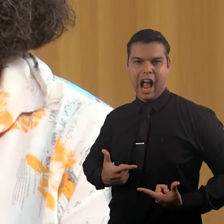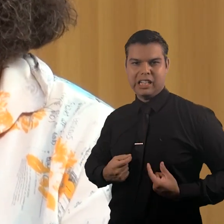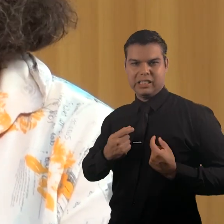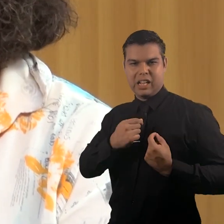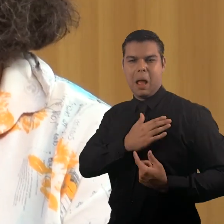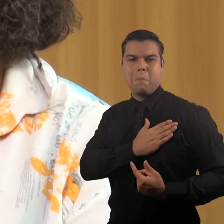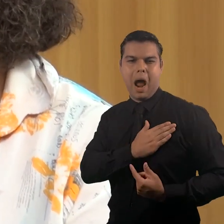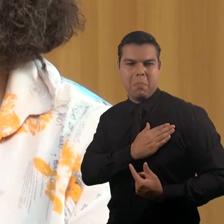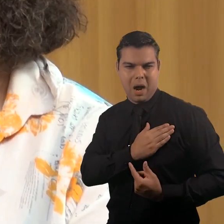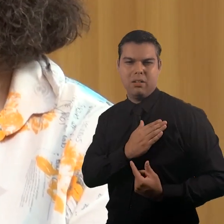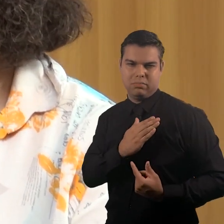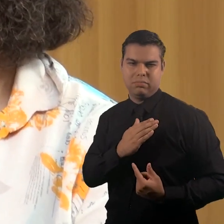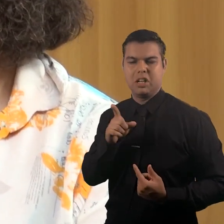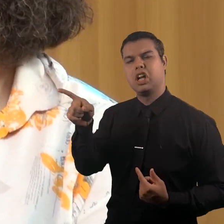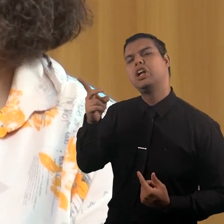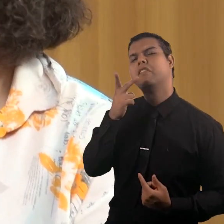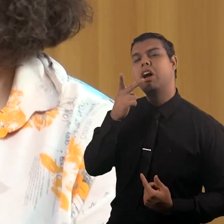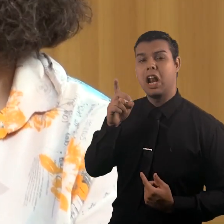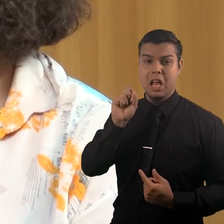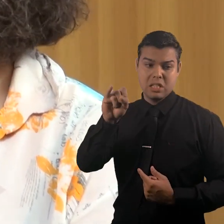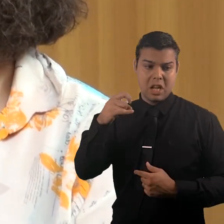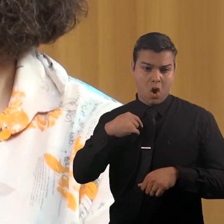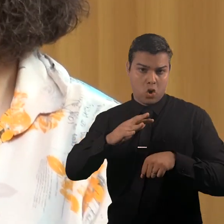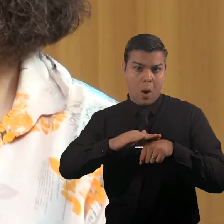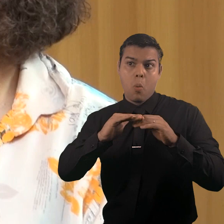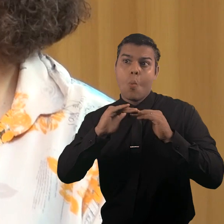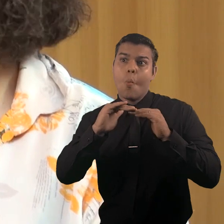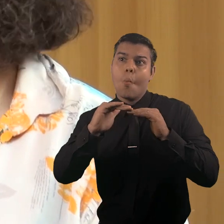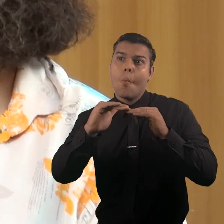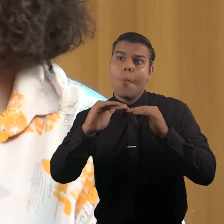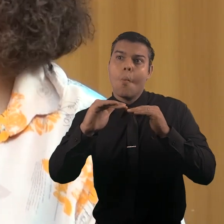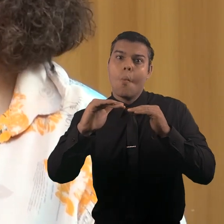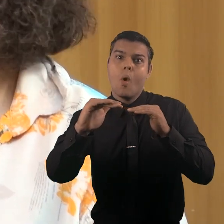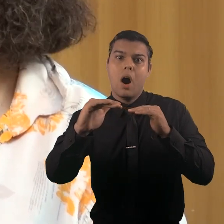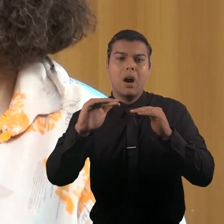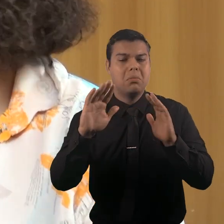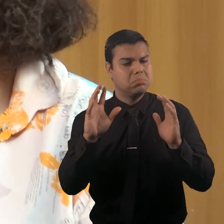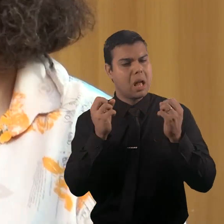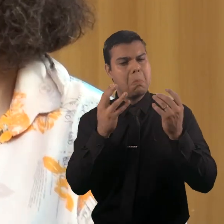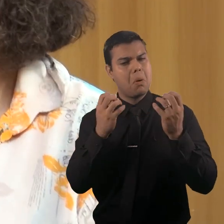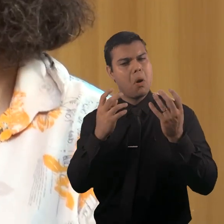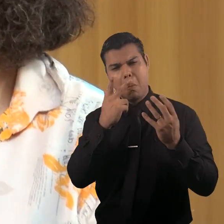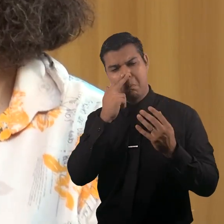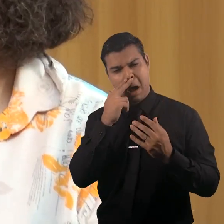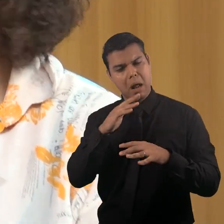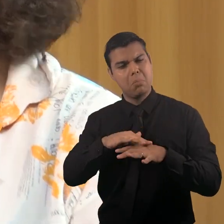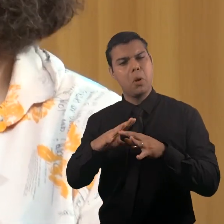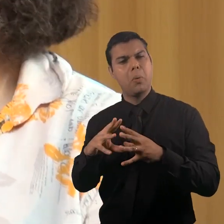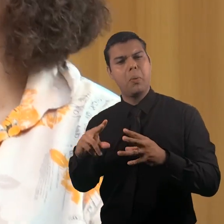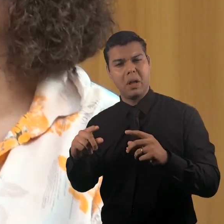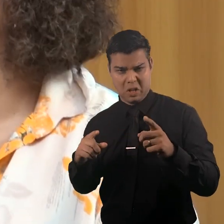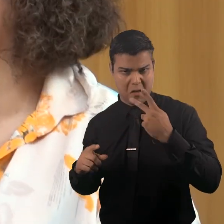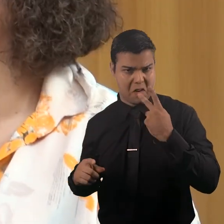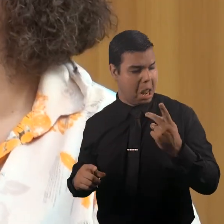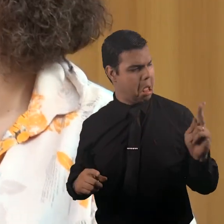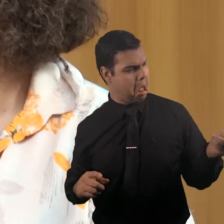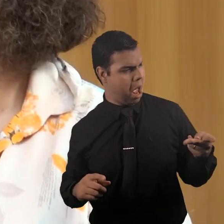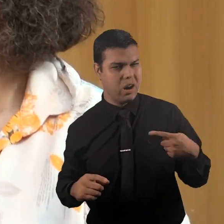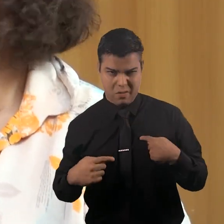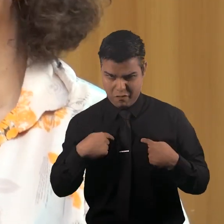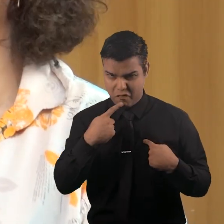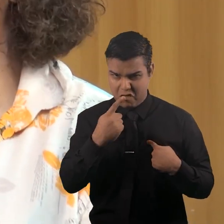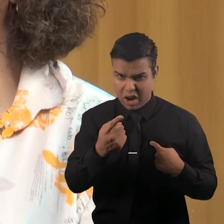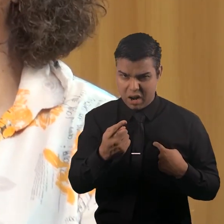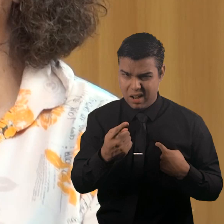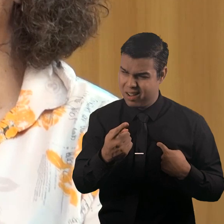mama que vai te ensinando que, tá, se eu tiver a minha doença estável, está tudo bem. De certa forma, eu também estou curada.